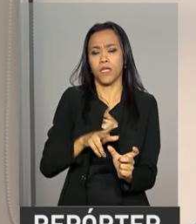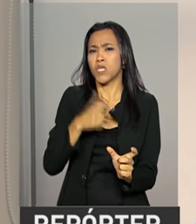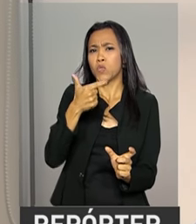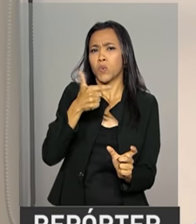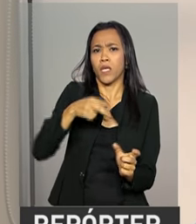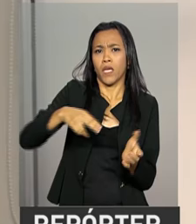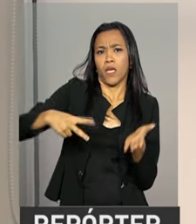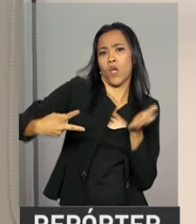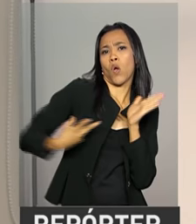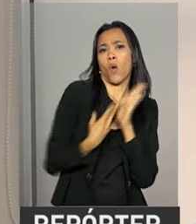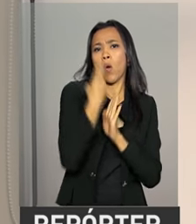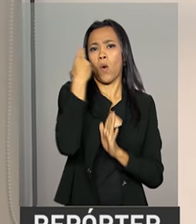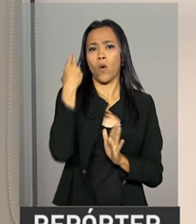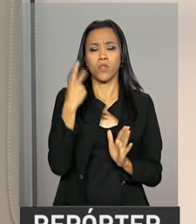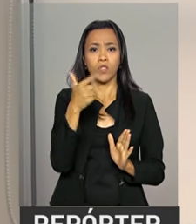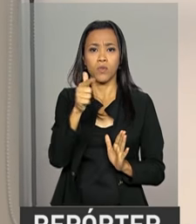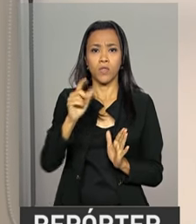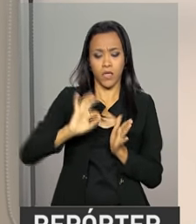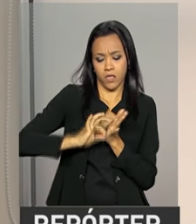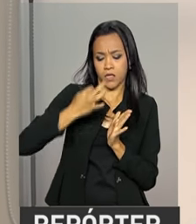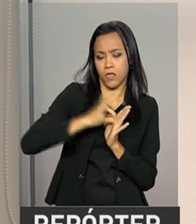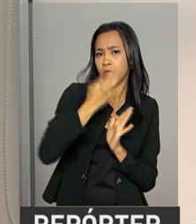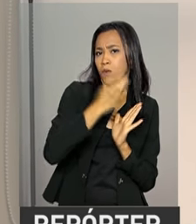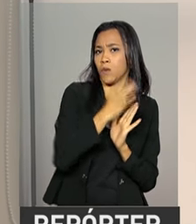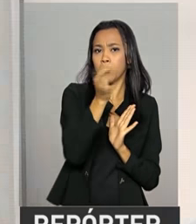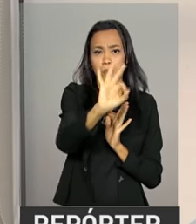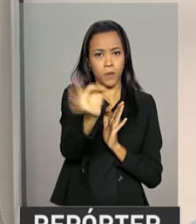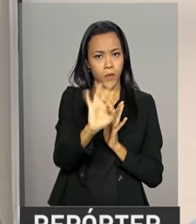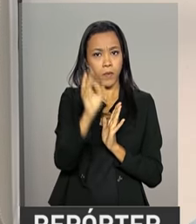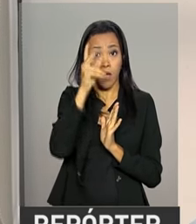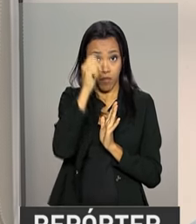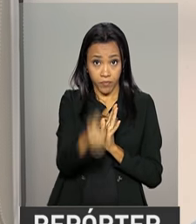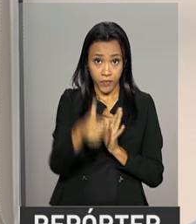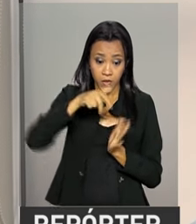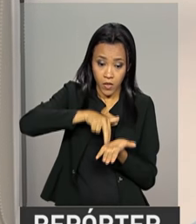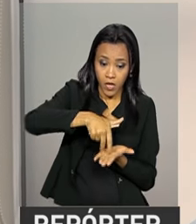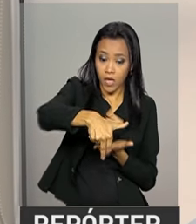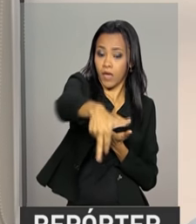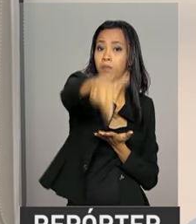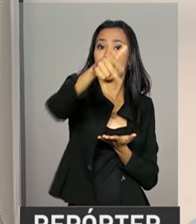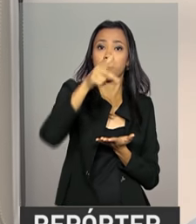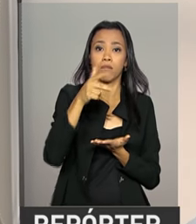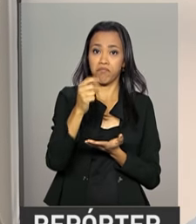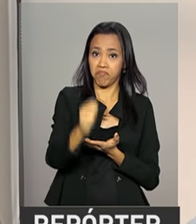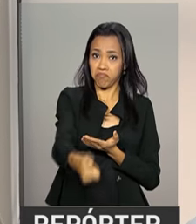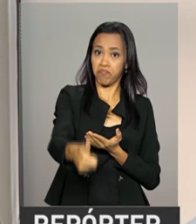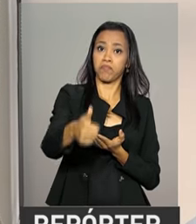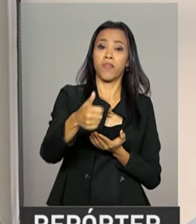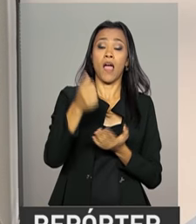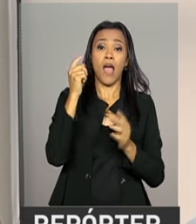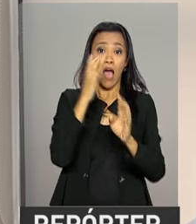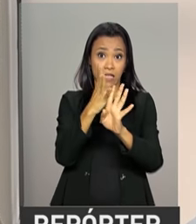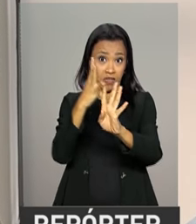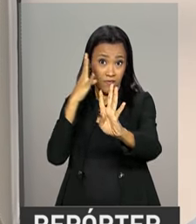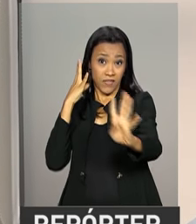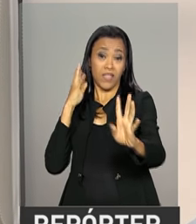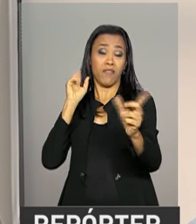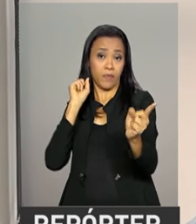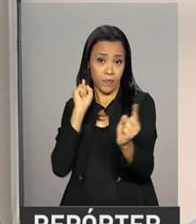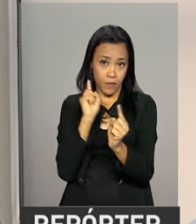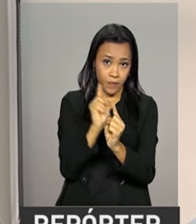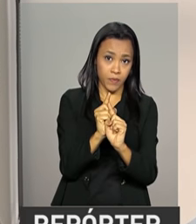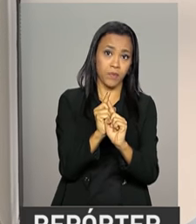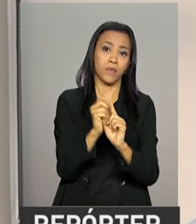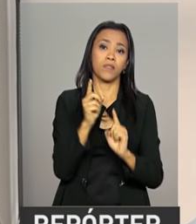corte, não tem ponto, o paciente volta a andar imediatamente, vai desafogar as filas, porque a gente tem dificuldades